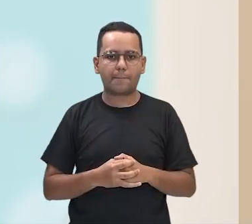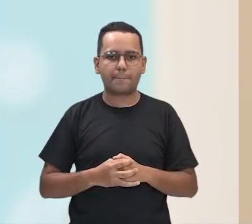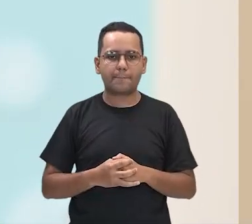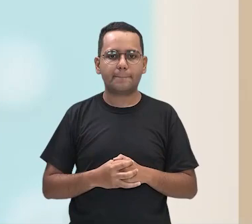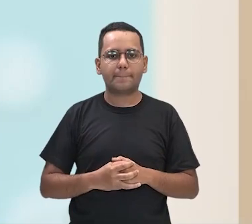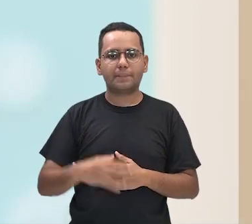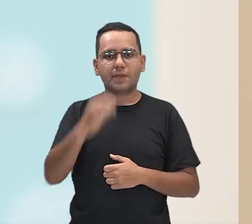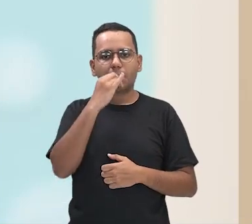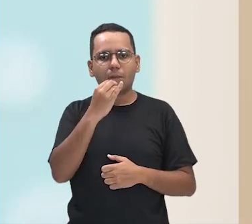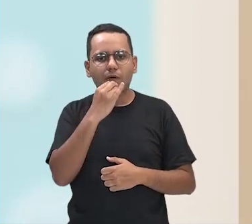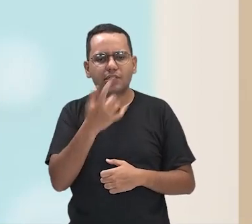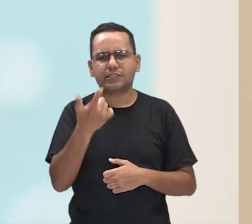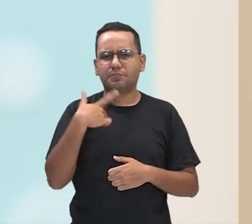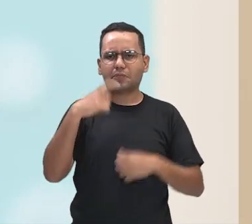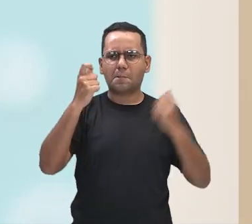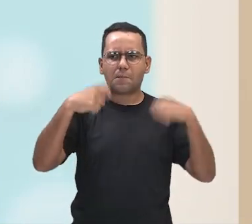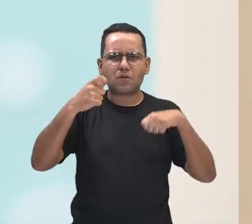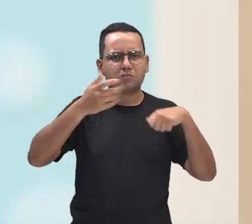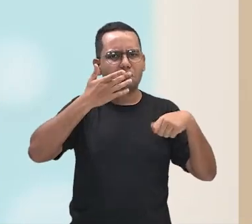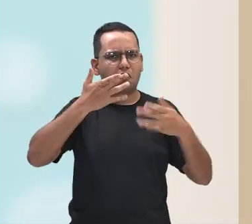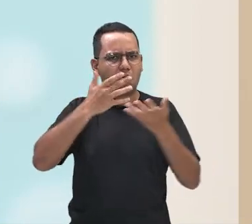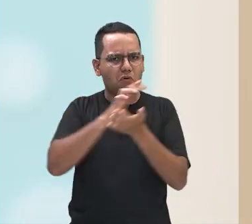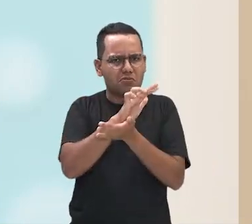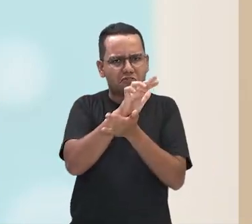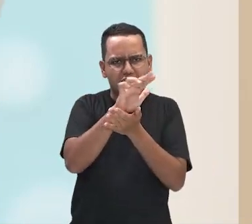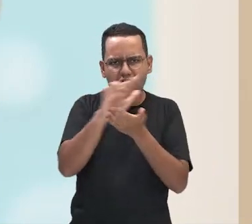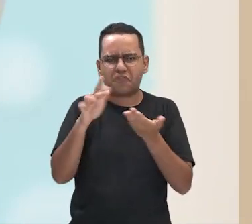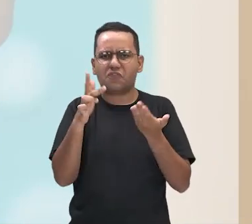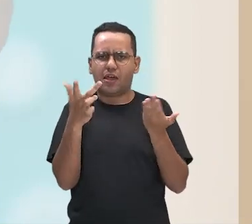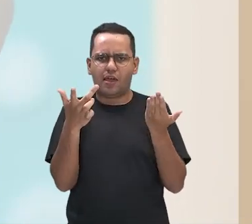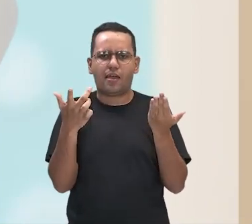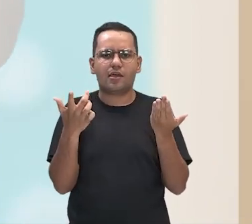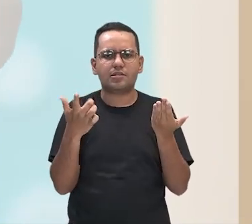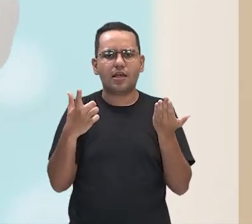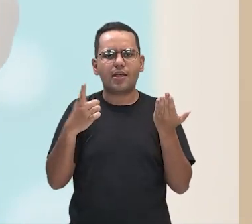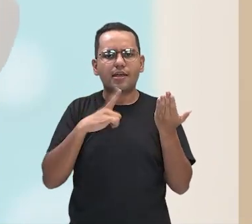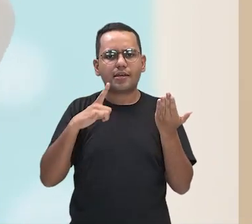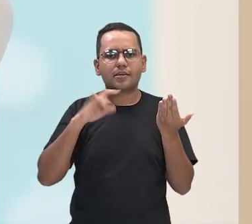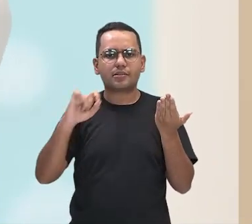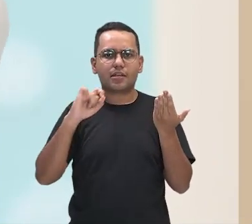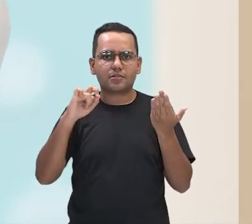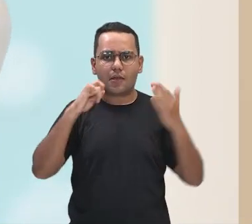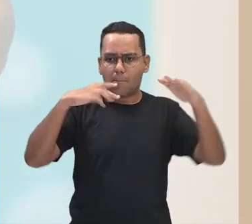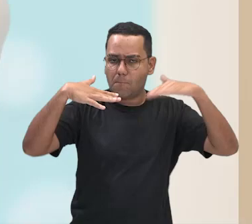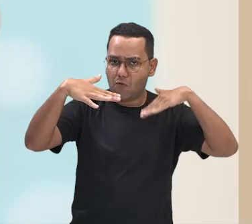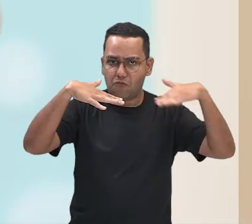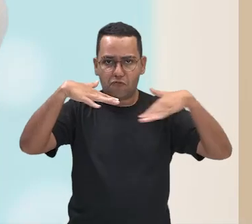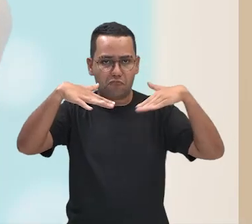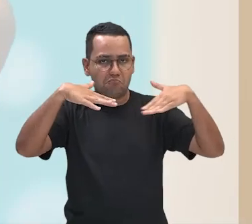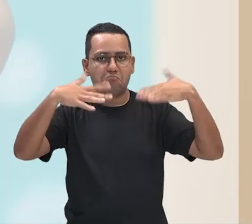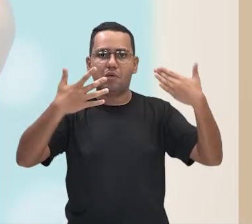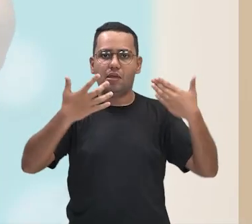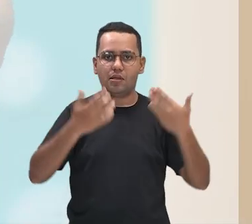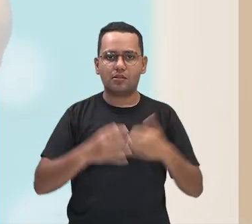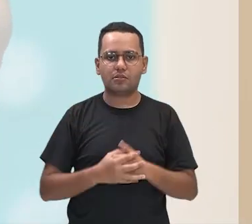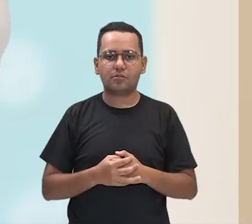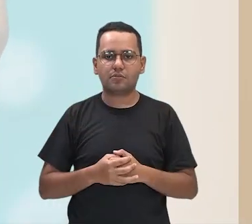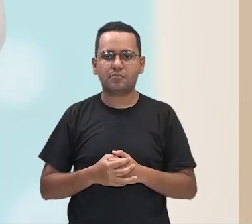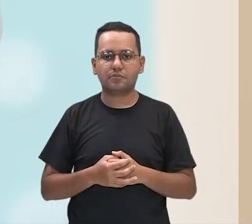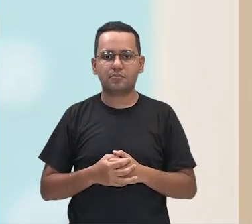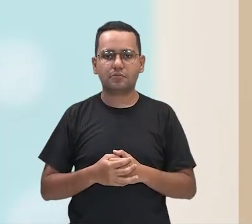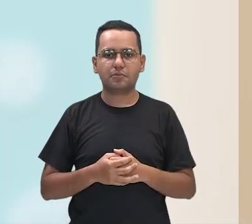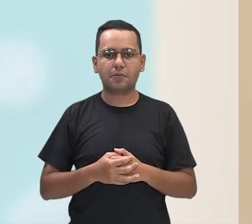o videomap ele muda de cor, muda de decoração, ele tem a sensação que está se movimentando, justamente porque